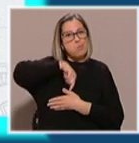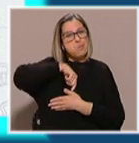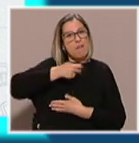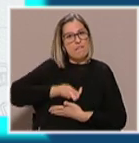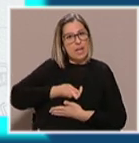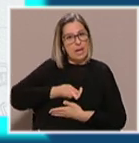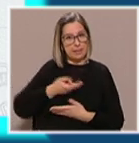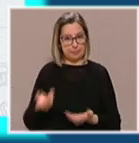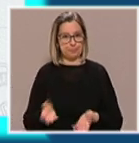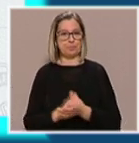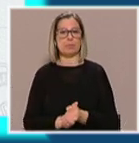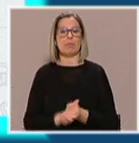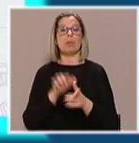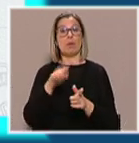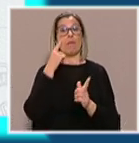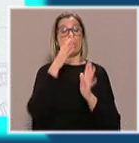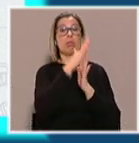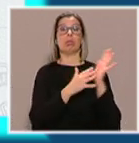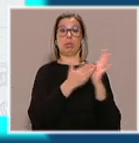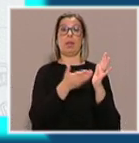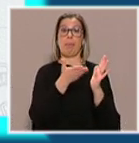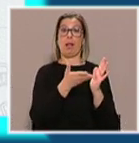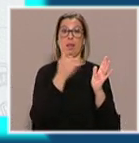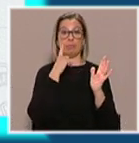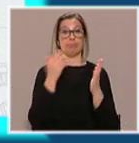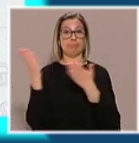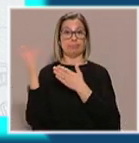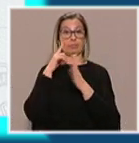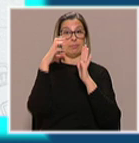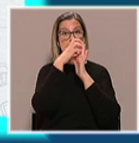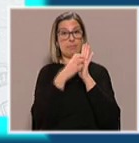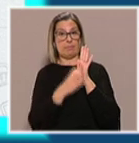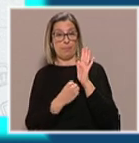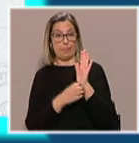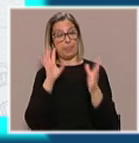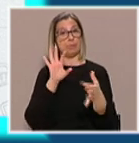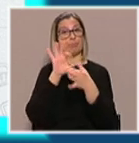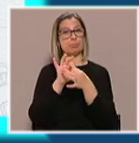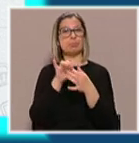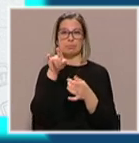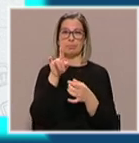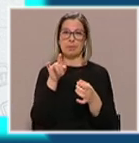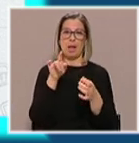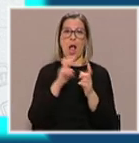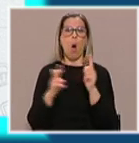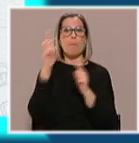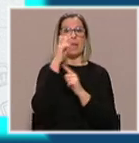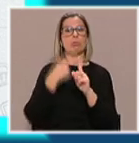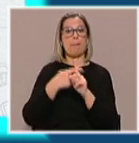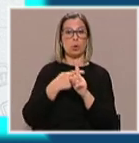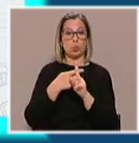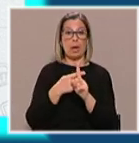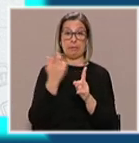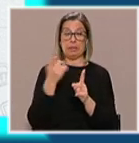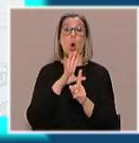aqui uma tabela de síntese para o aumento de temperatura. Pois bem, o que é que acabei de focar? Que quando há um aumento